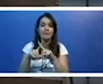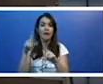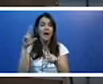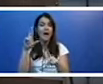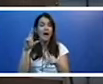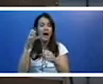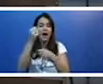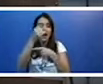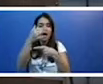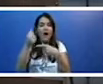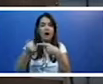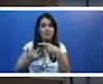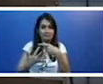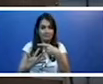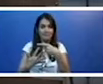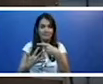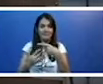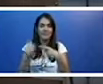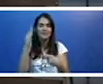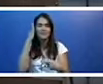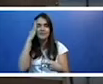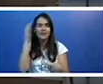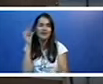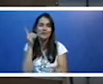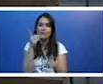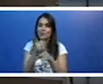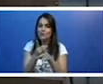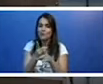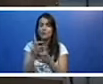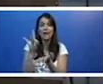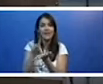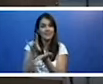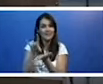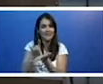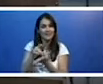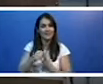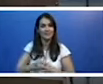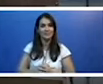escala e eu acho a distância real.